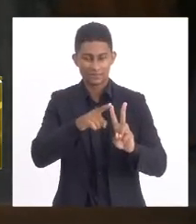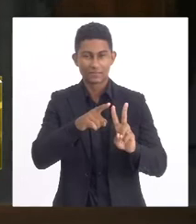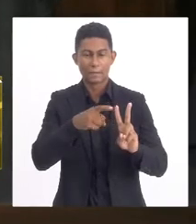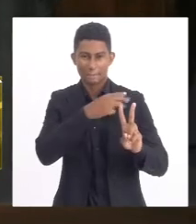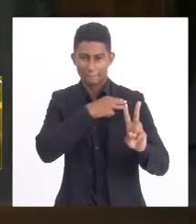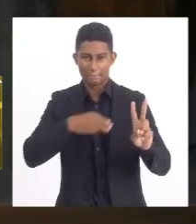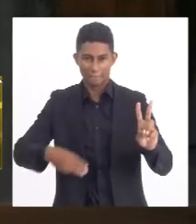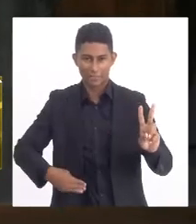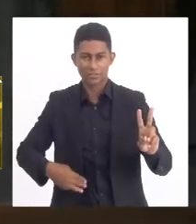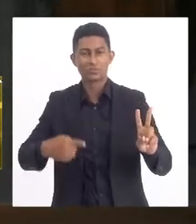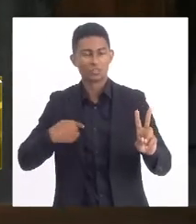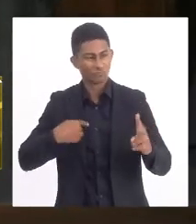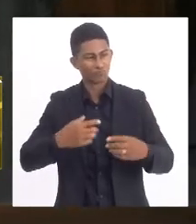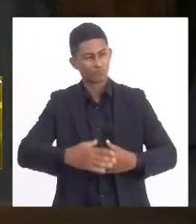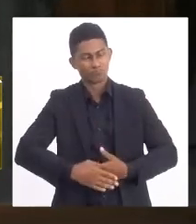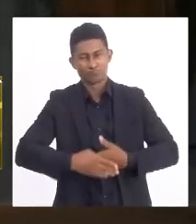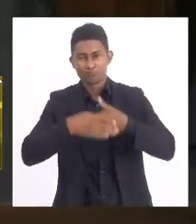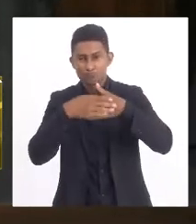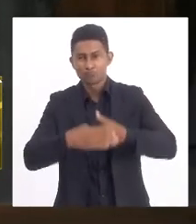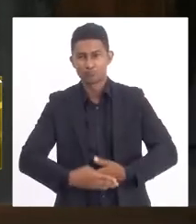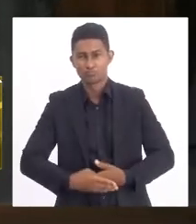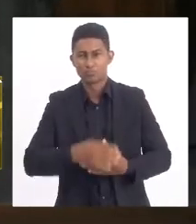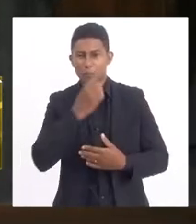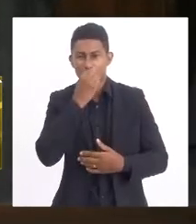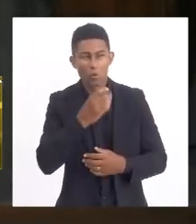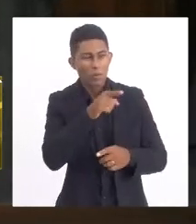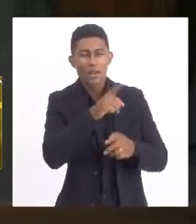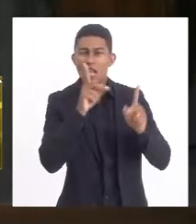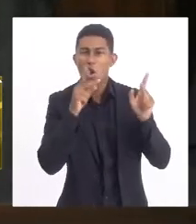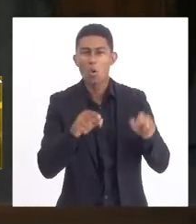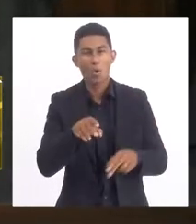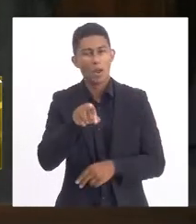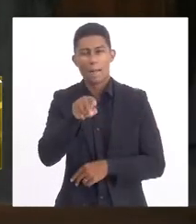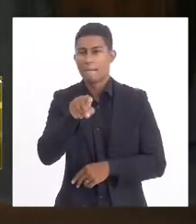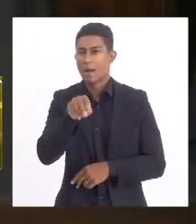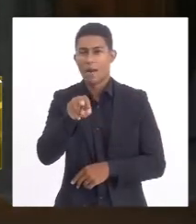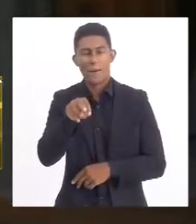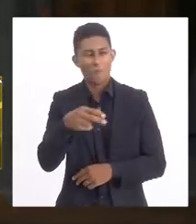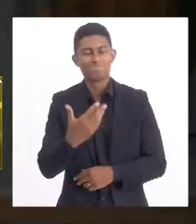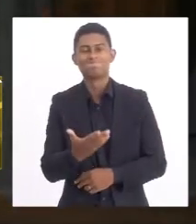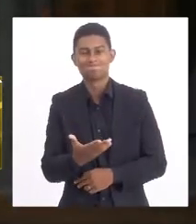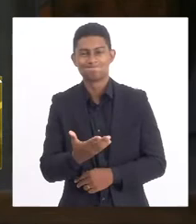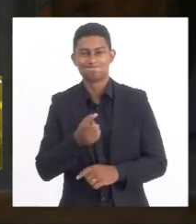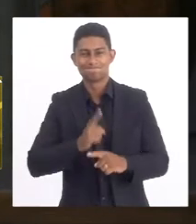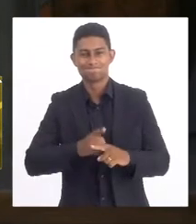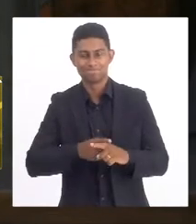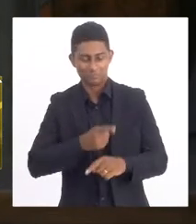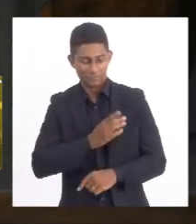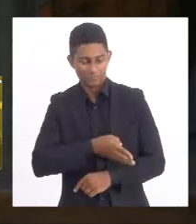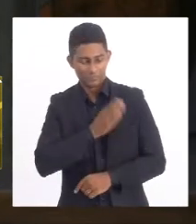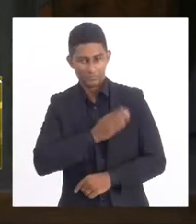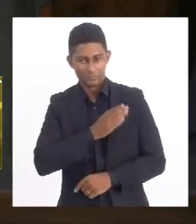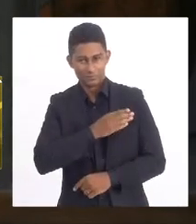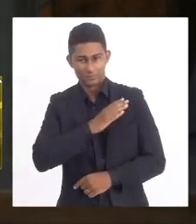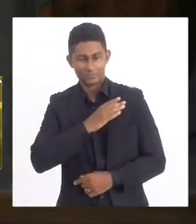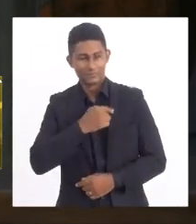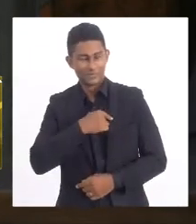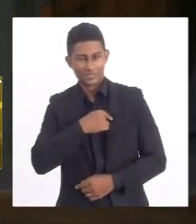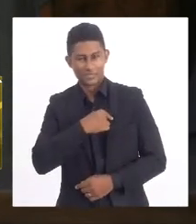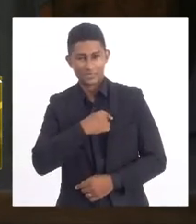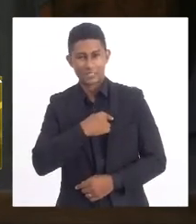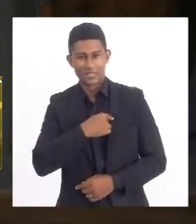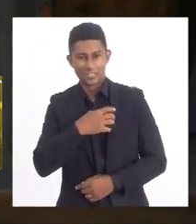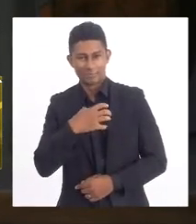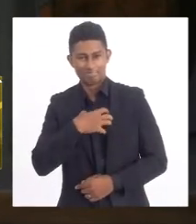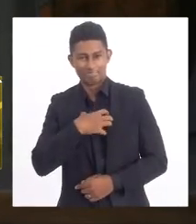irmão é que esse mandato me concebeu porque o irmão de coração bolsonaro lista